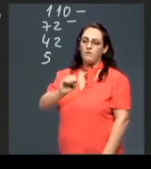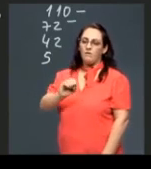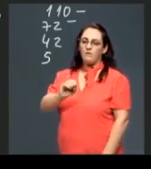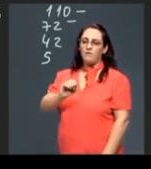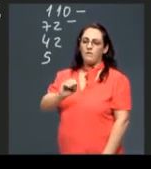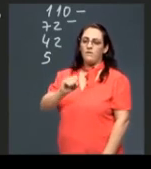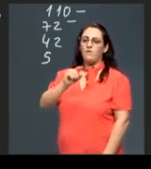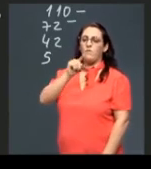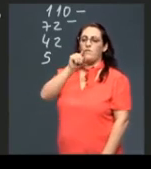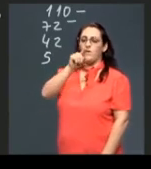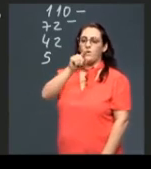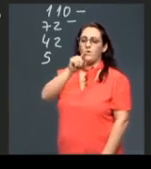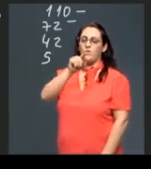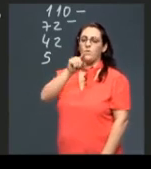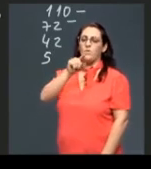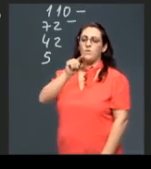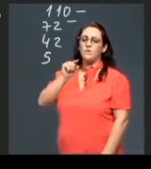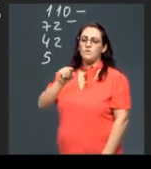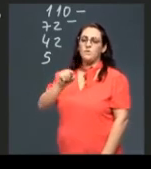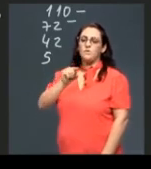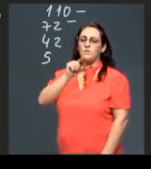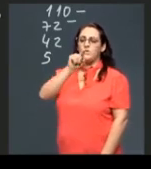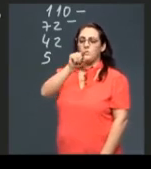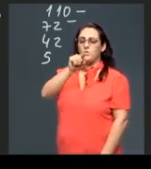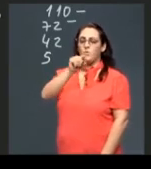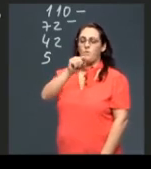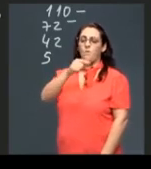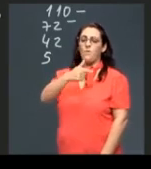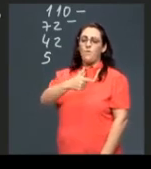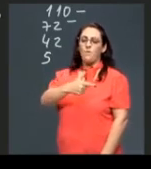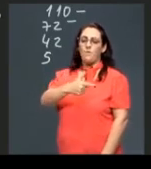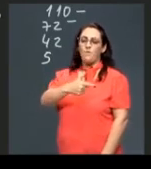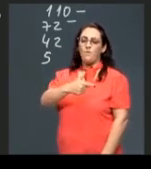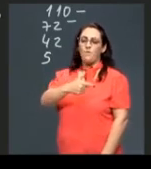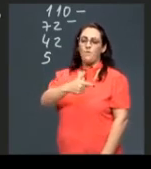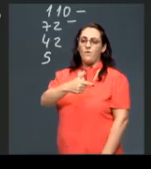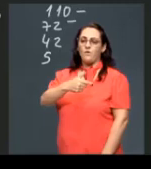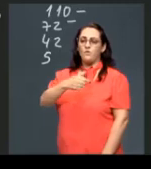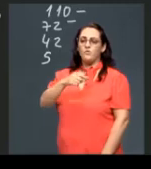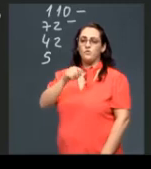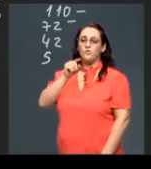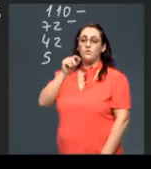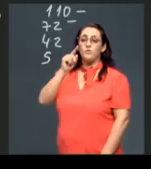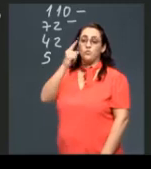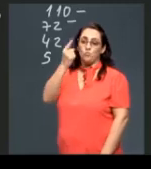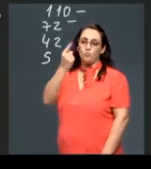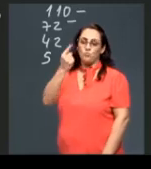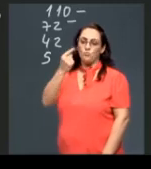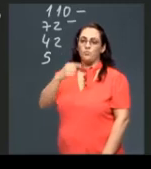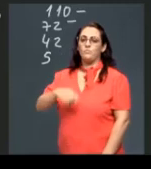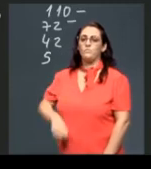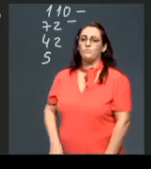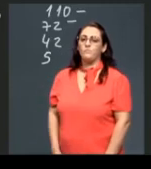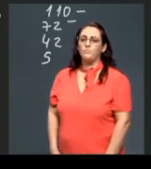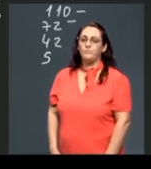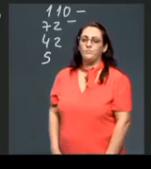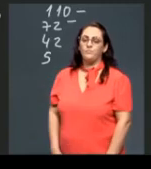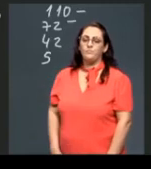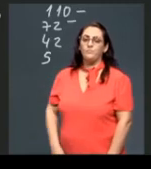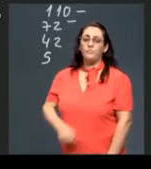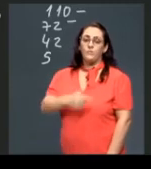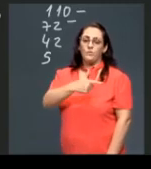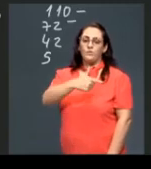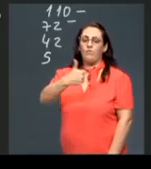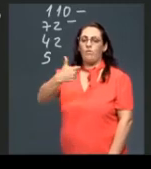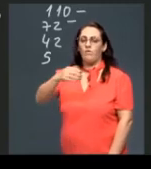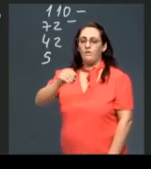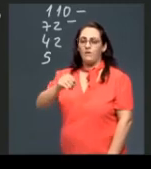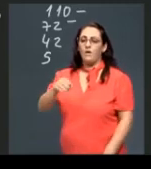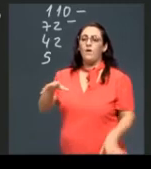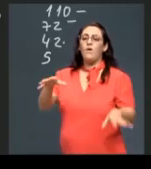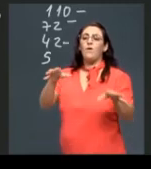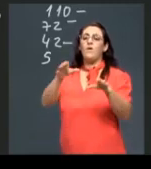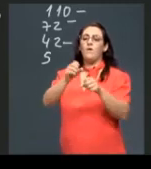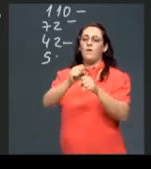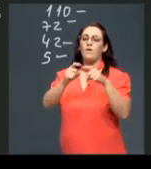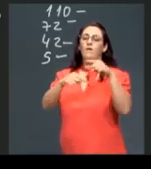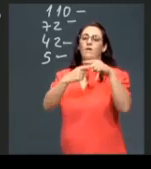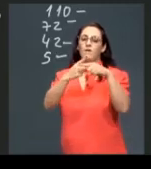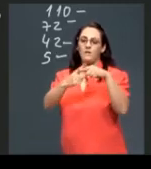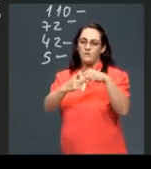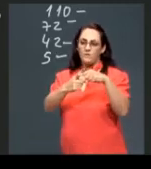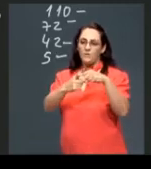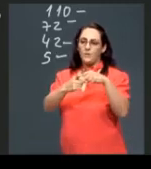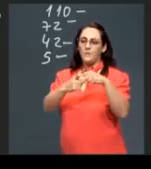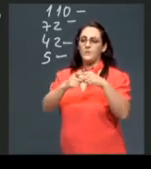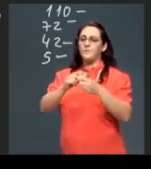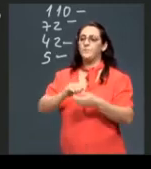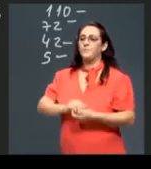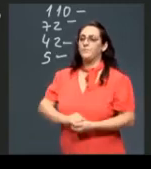1. 5 vezes 4, 20. E 1, porque foi 1. E agora, por fim, eu já multipliquei